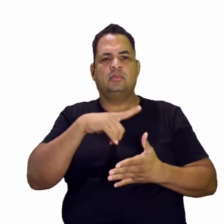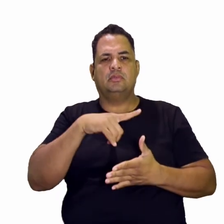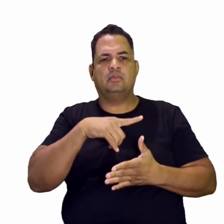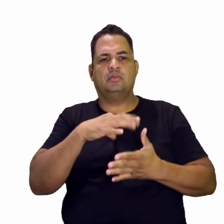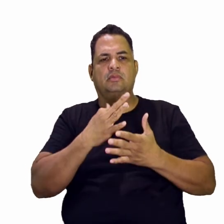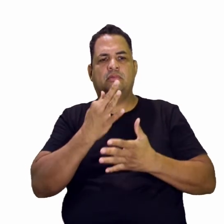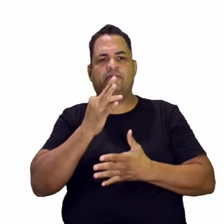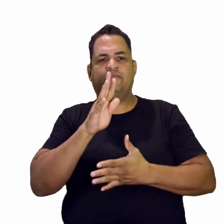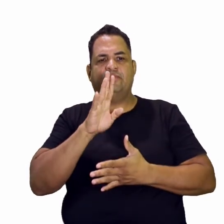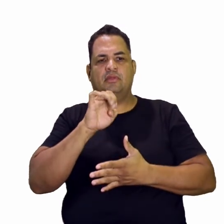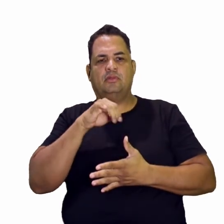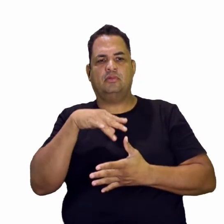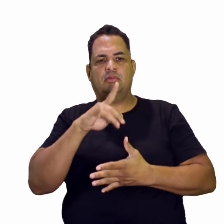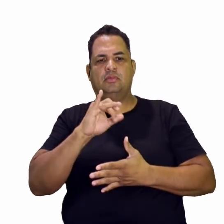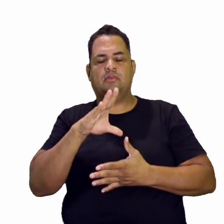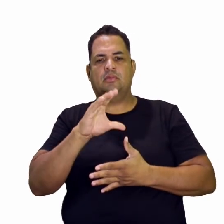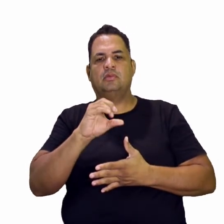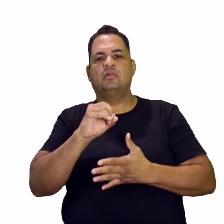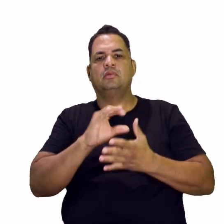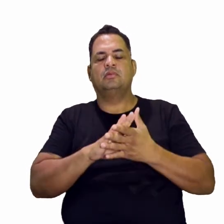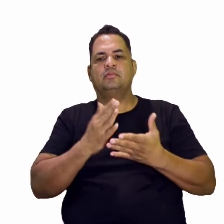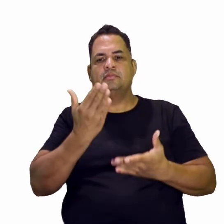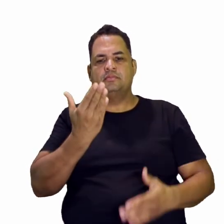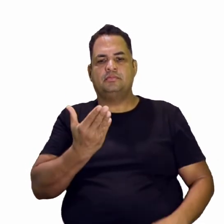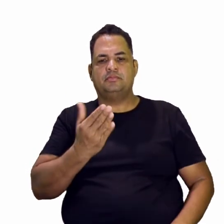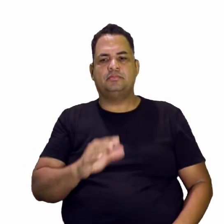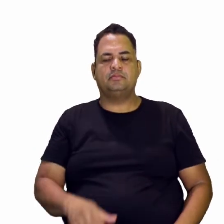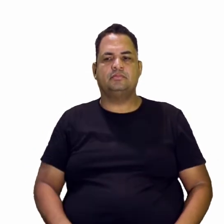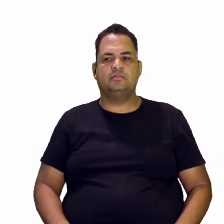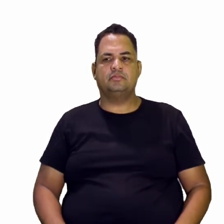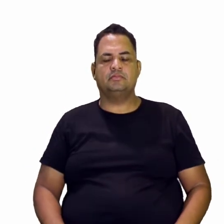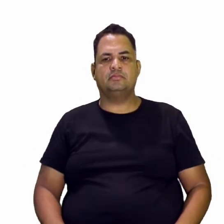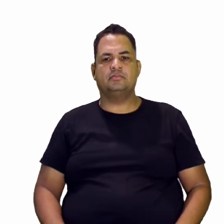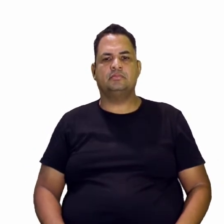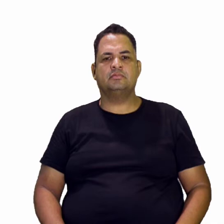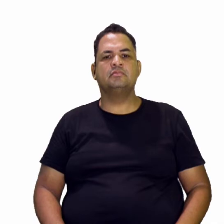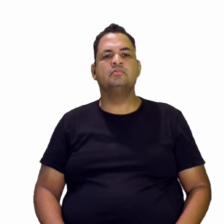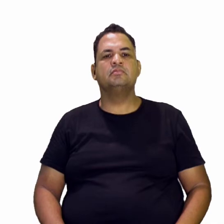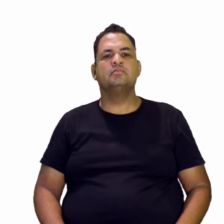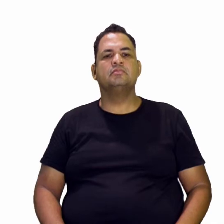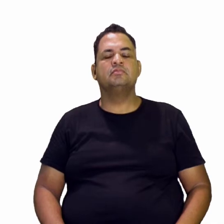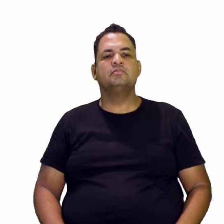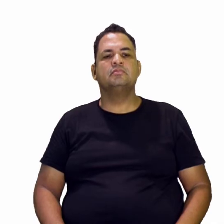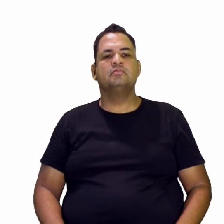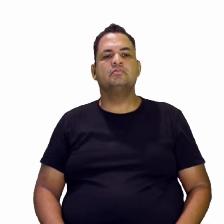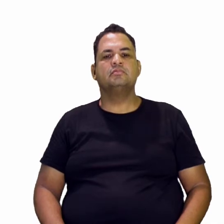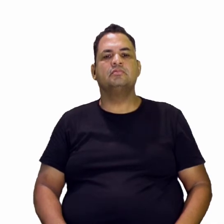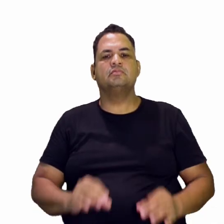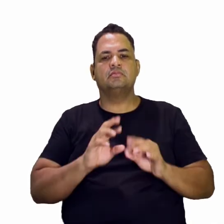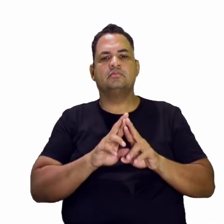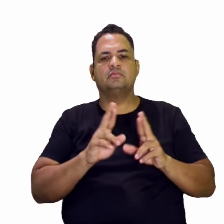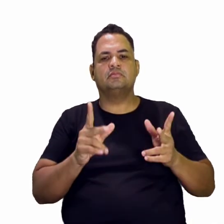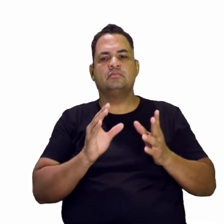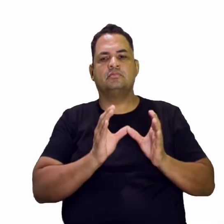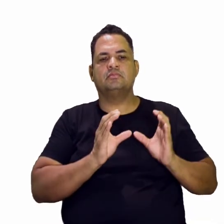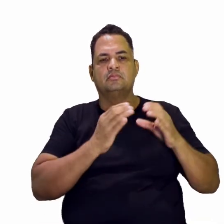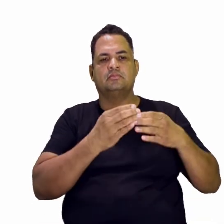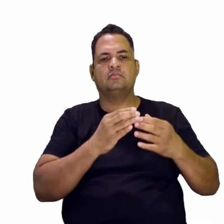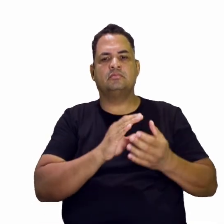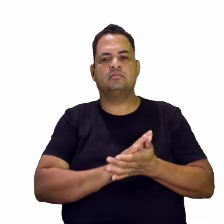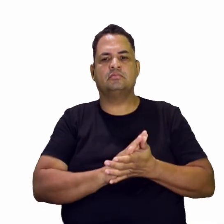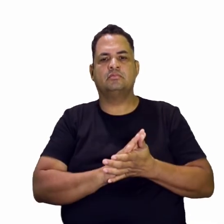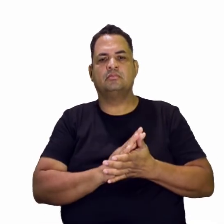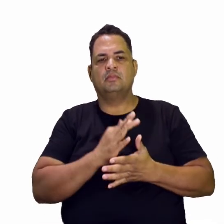os fitoplânctons. Fica aí, vamos lá, olha só. No plâncton distingue-se então esses grupos.